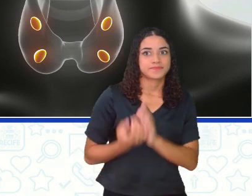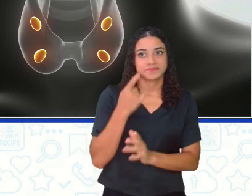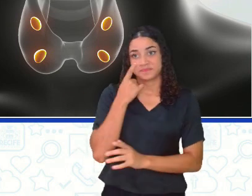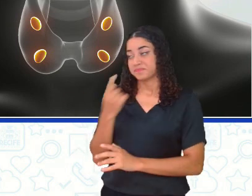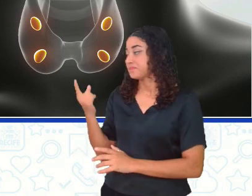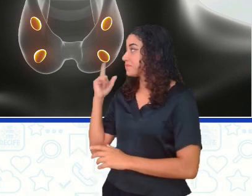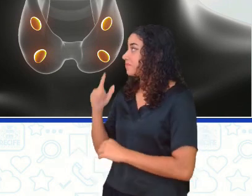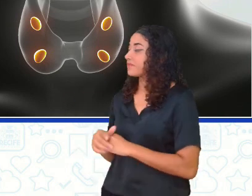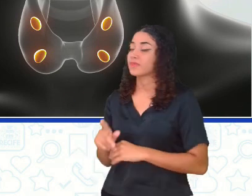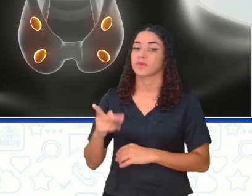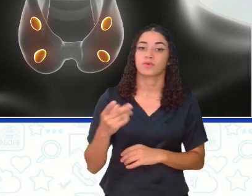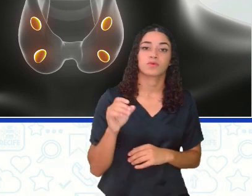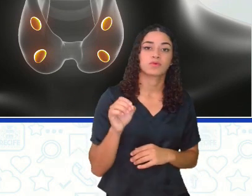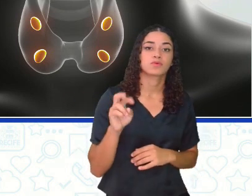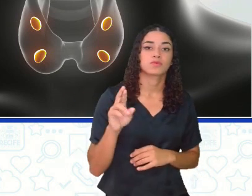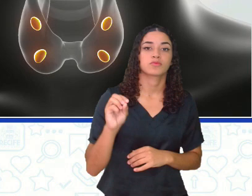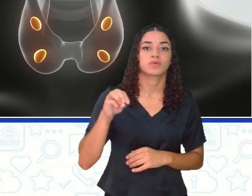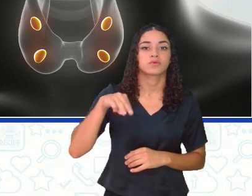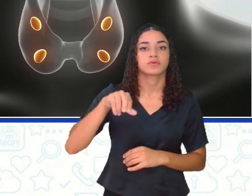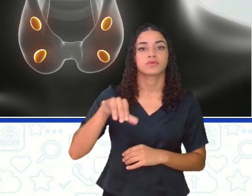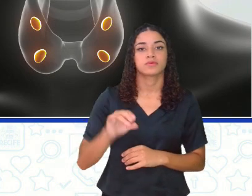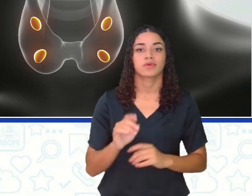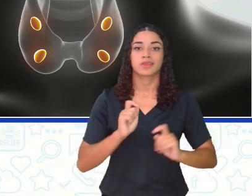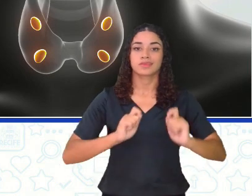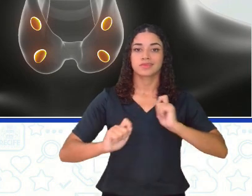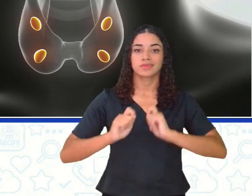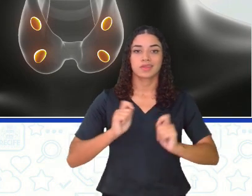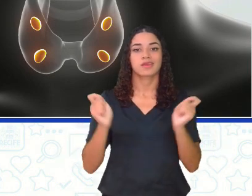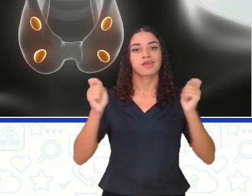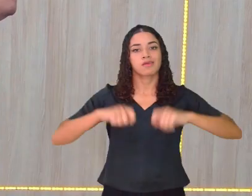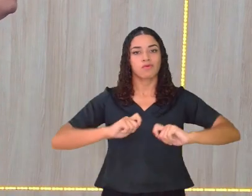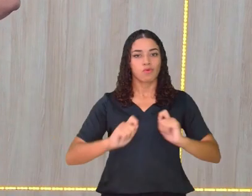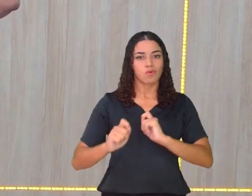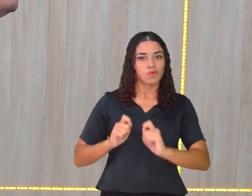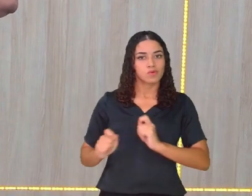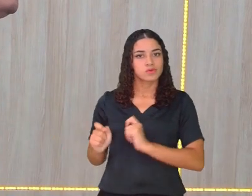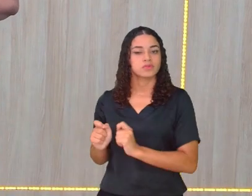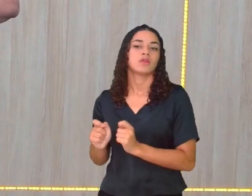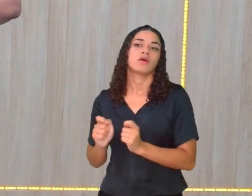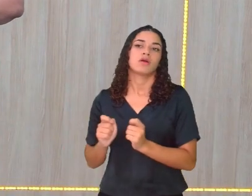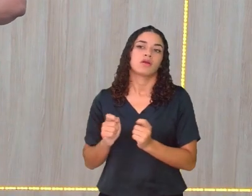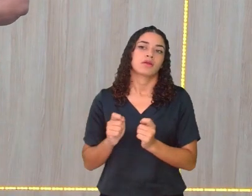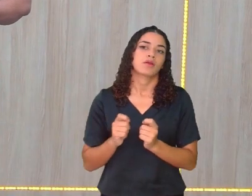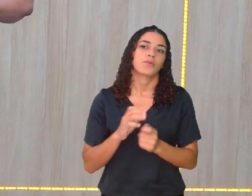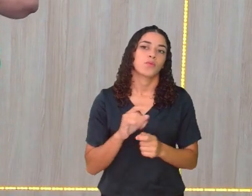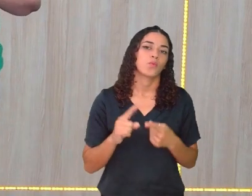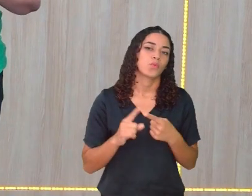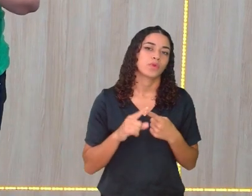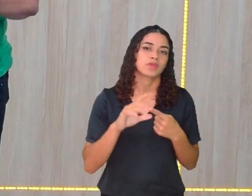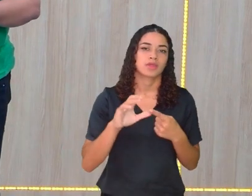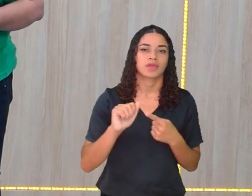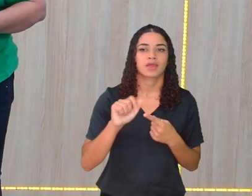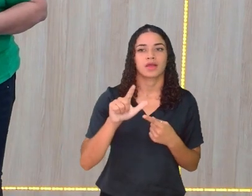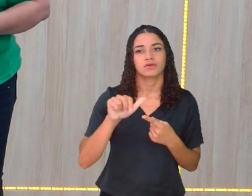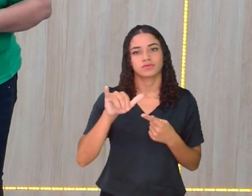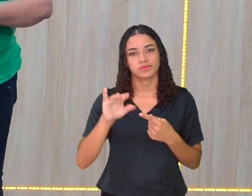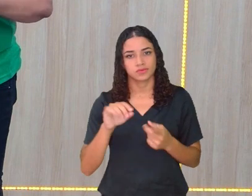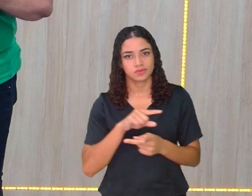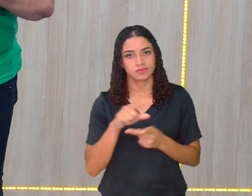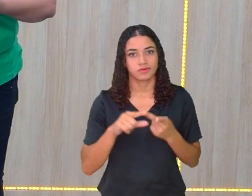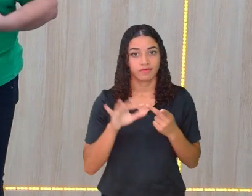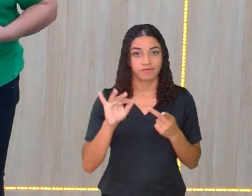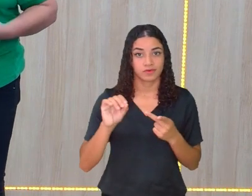o hormônio que regula a quantidade de cálcio e fósforo no sangue. Então, aí nós estamos diante de um outro tipo, né,